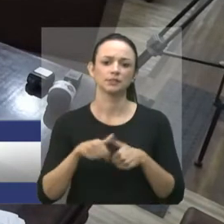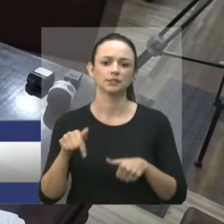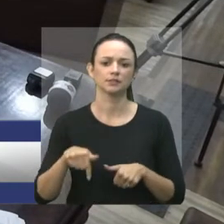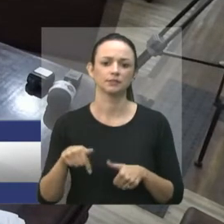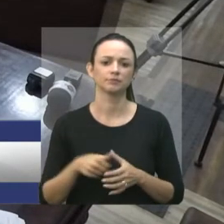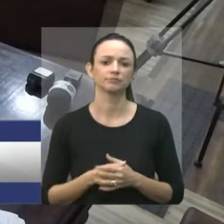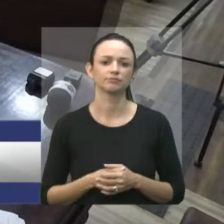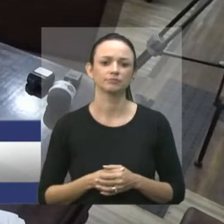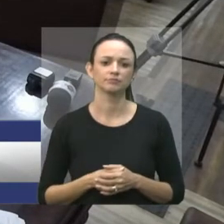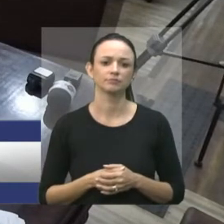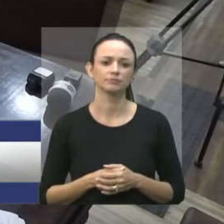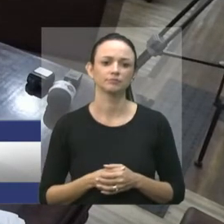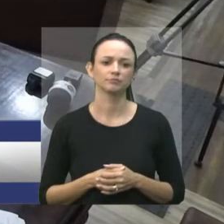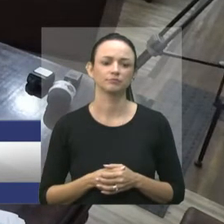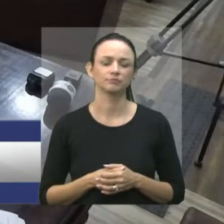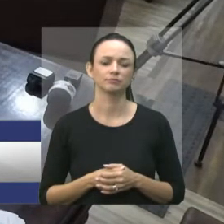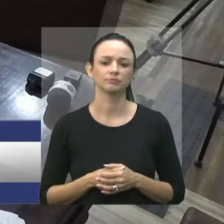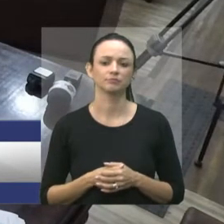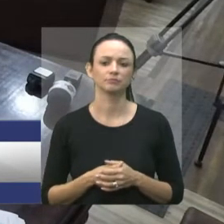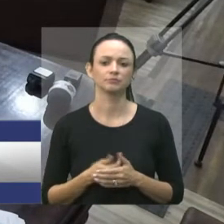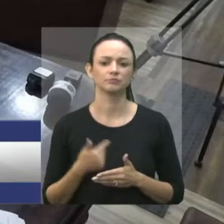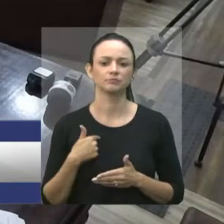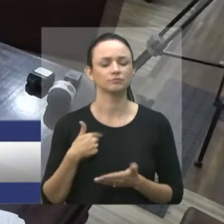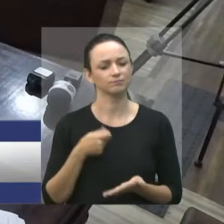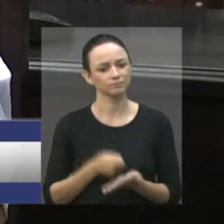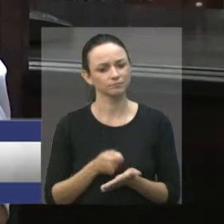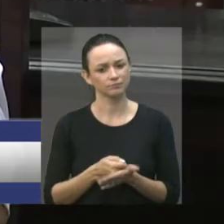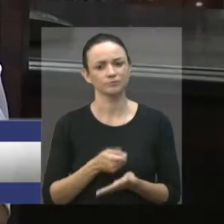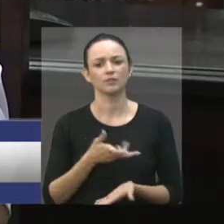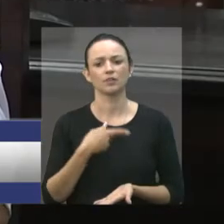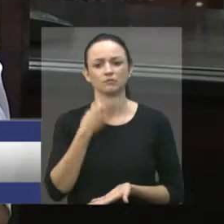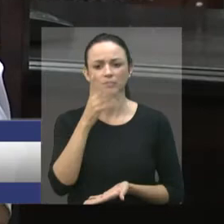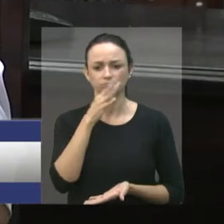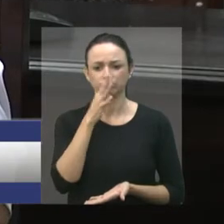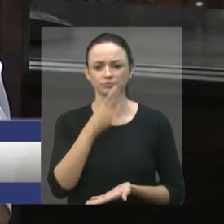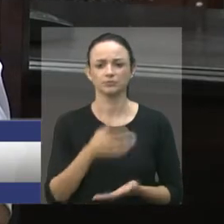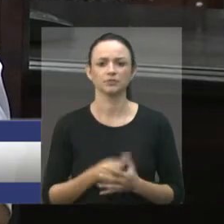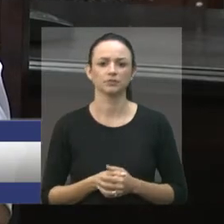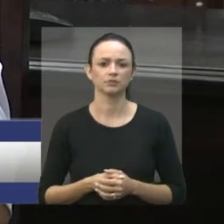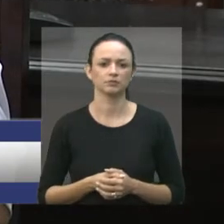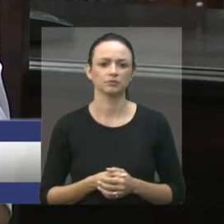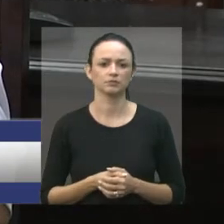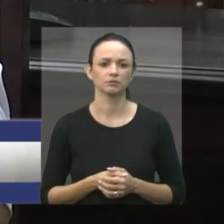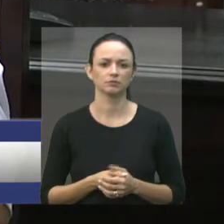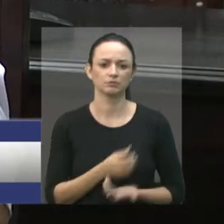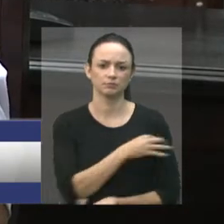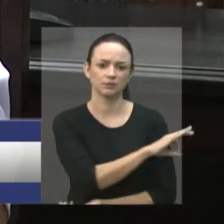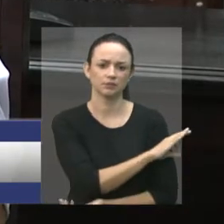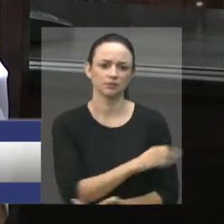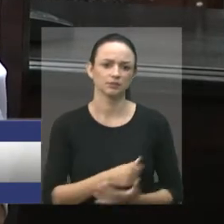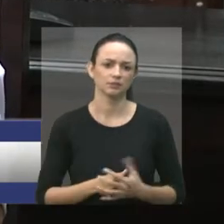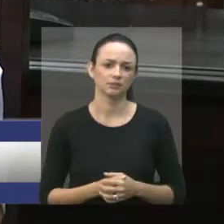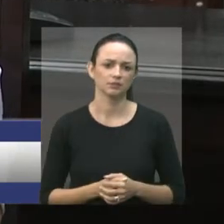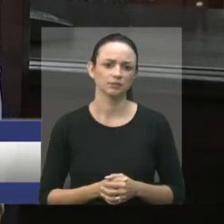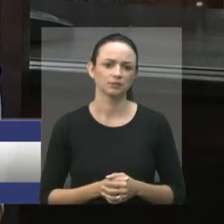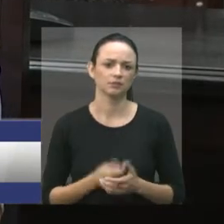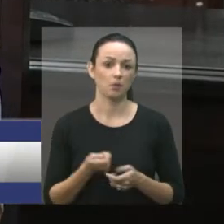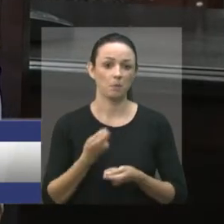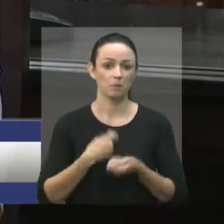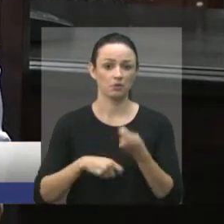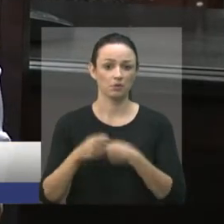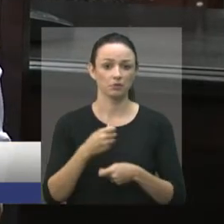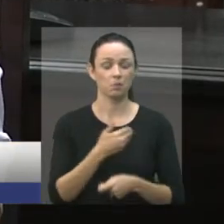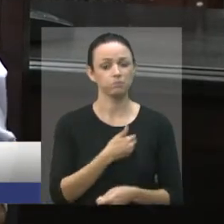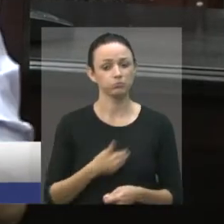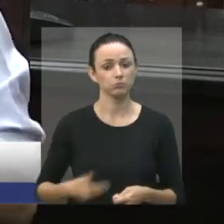acompanhando. Mas, presidente, eu volto a insistir. O prefeito, um administrador